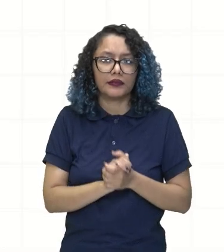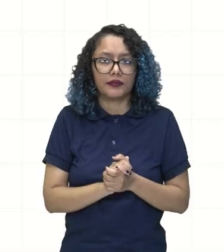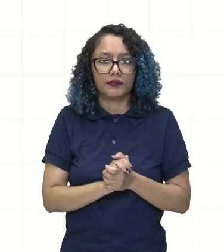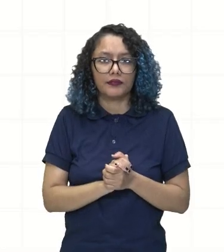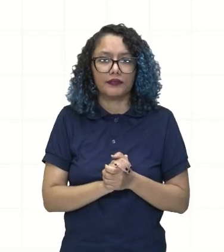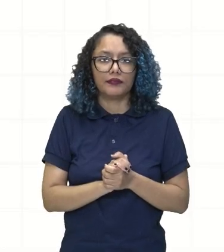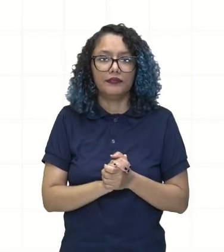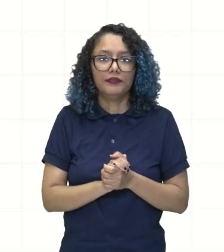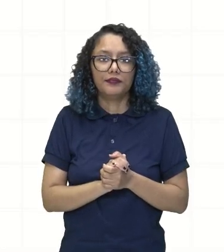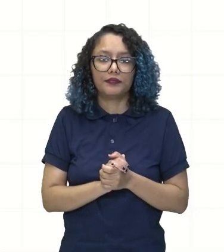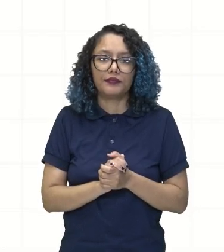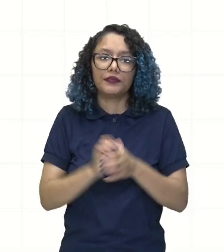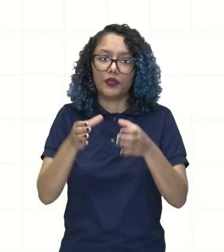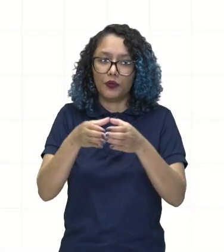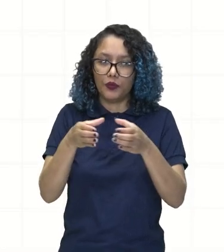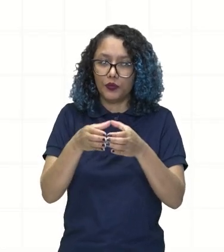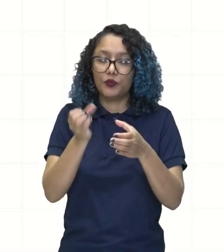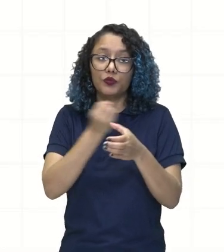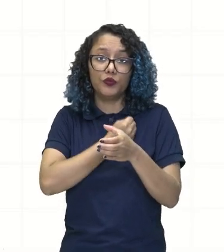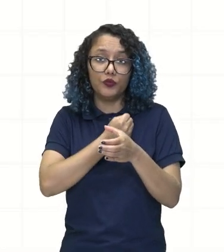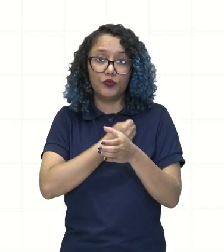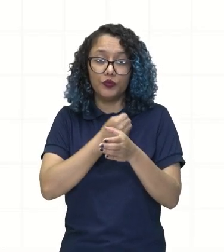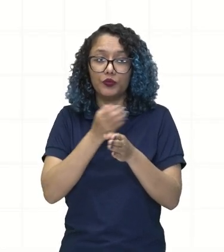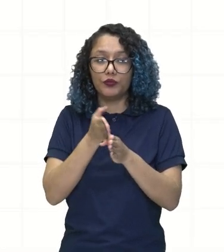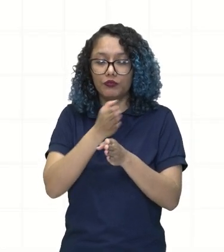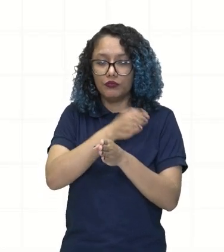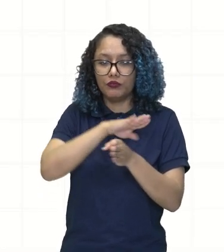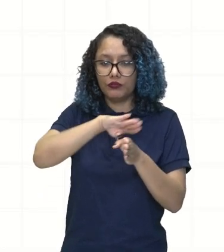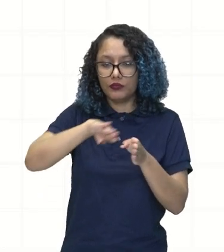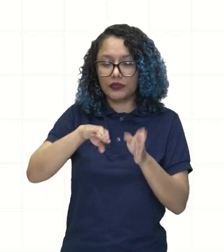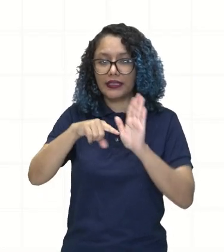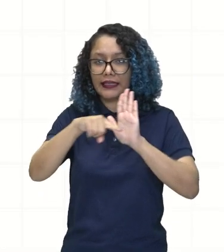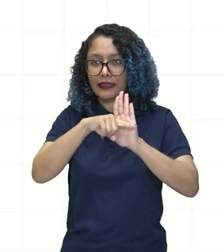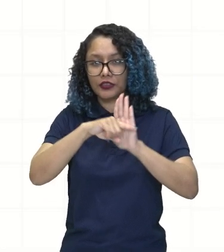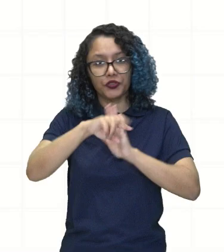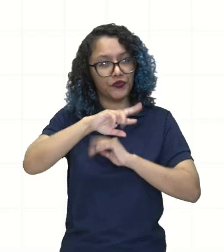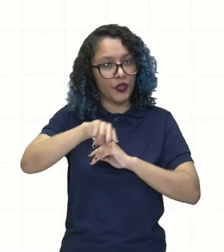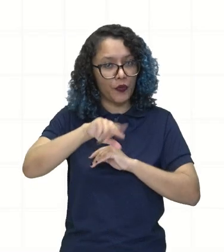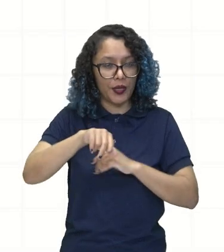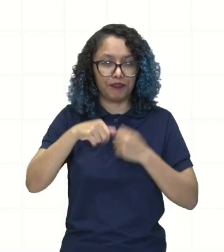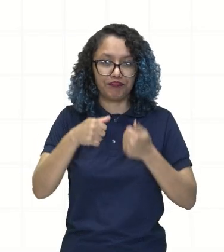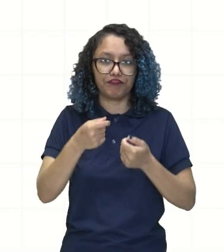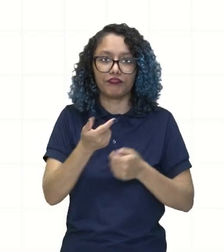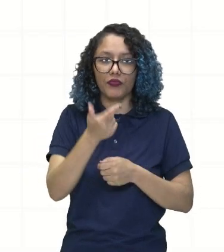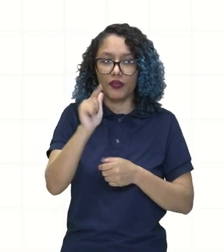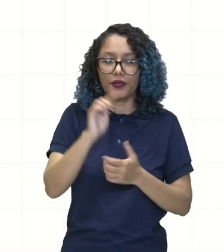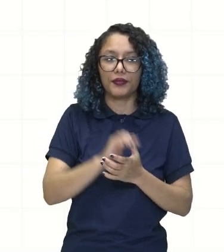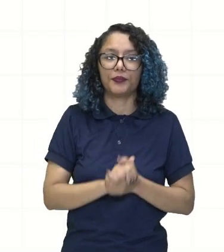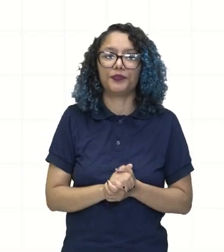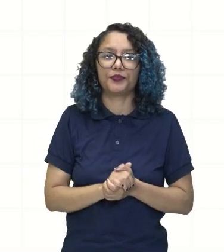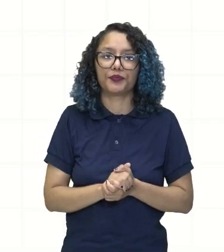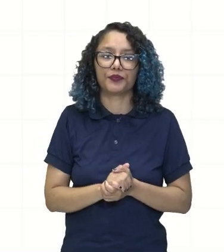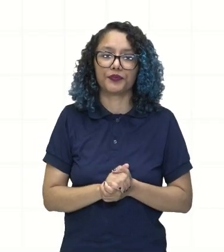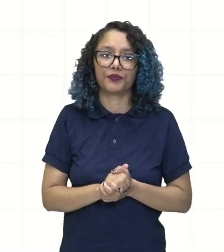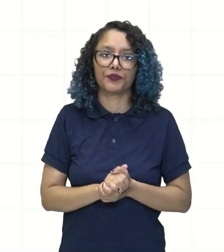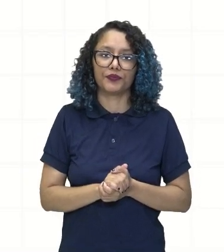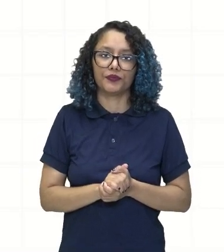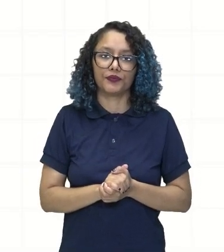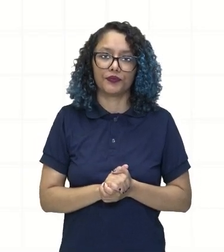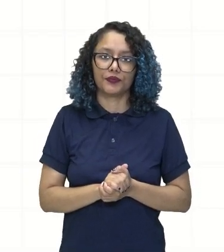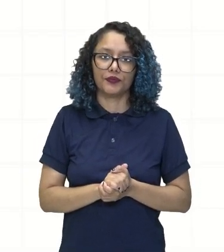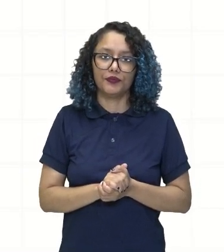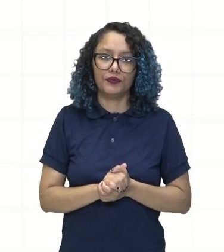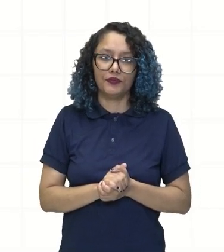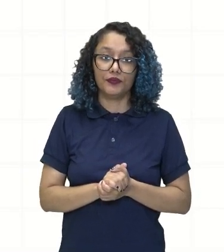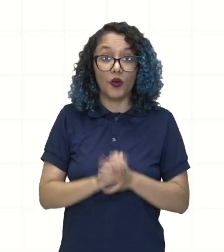fala, conjunto dos números inteiros não negativos. Próximo, note que esse conjunto é